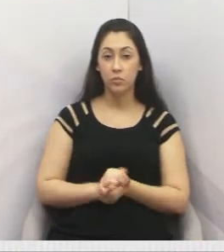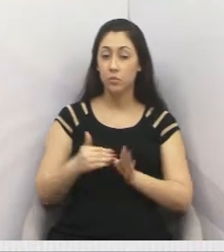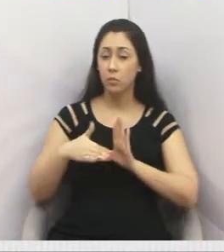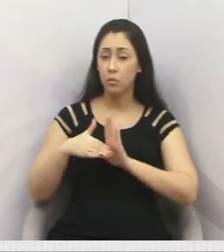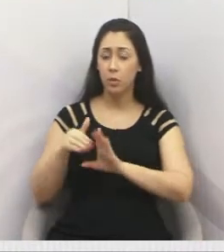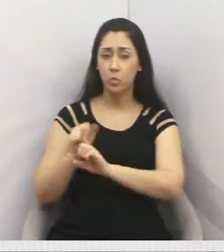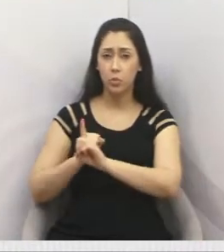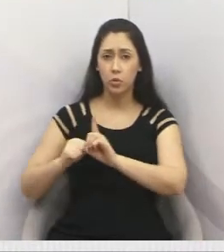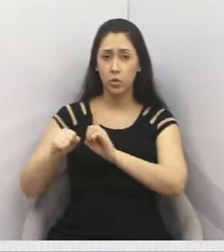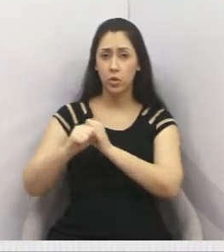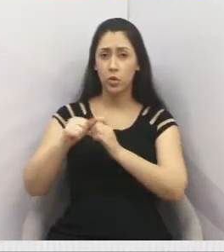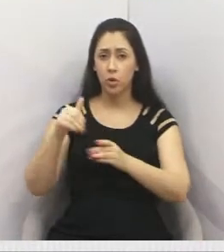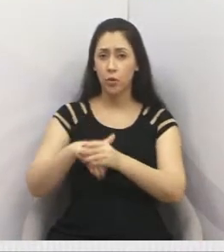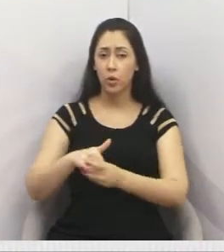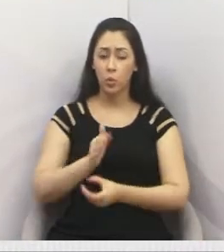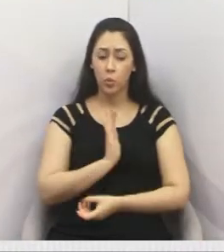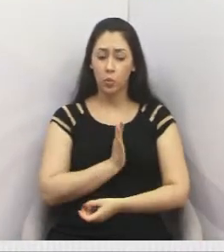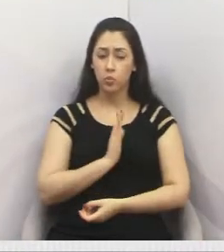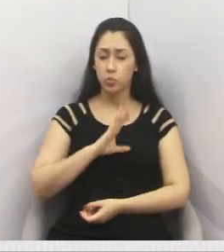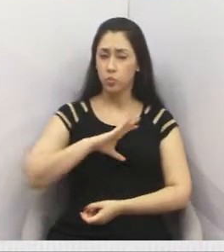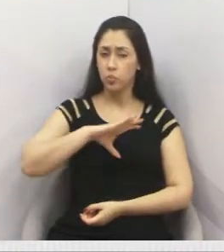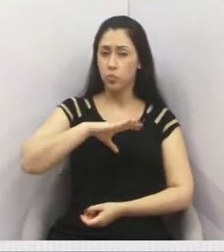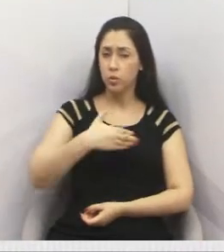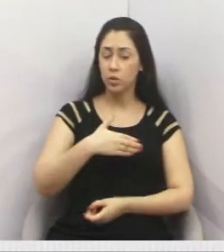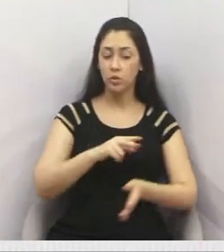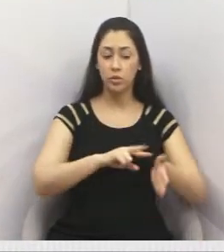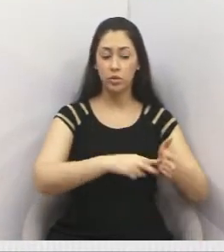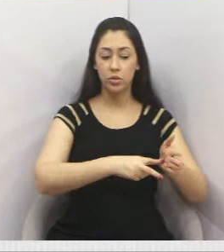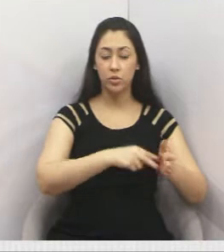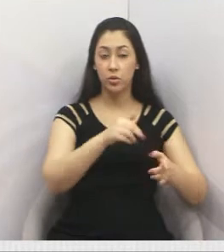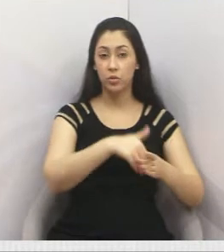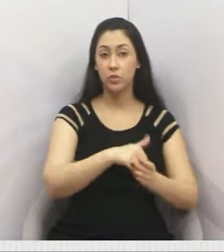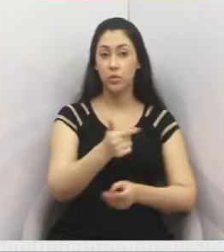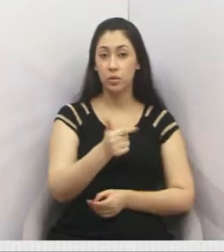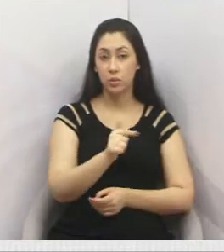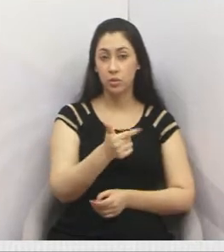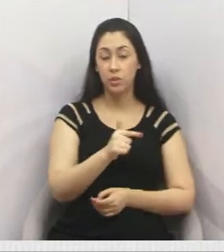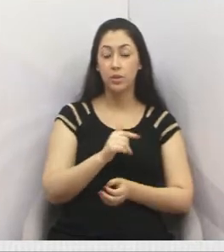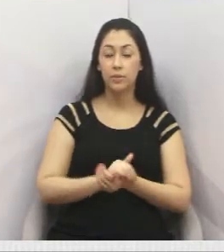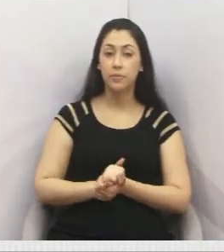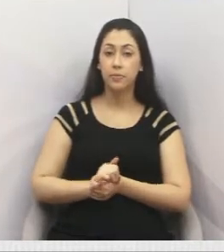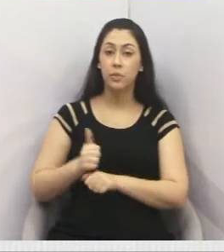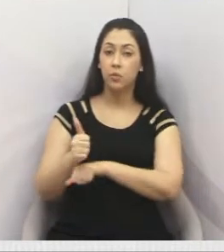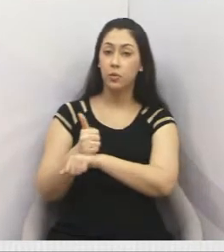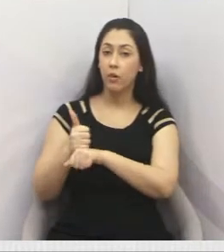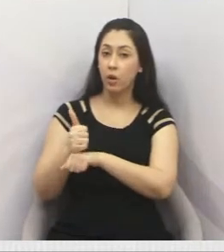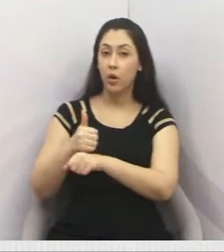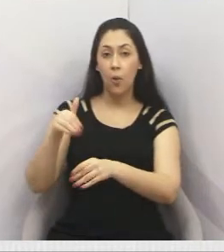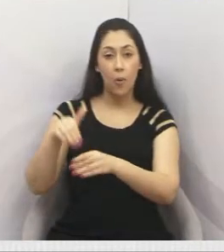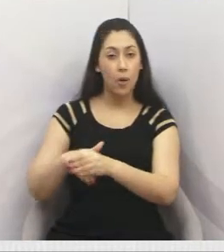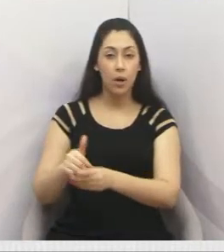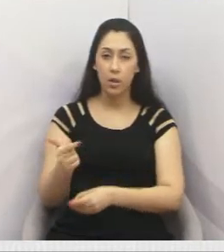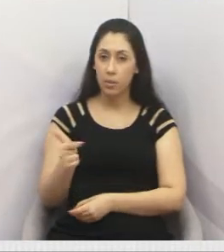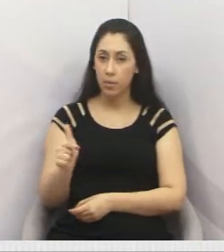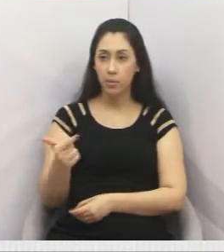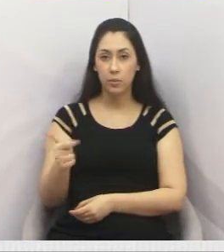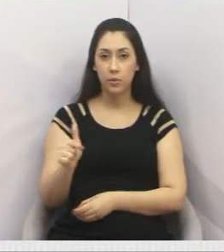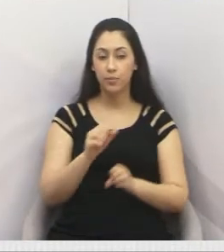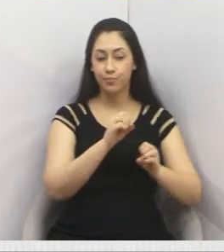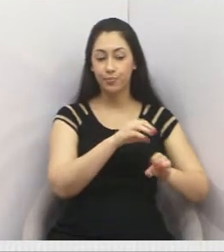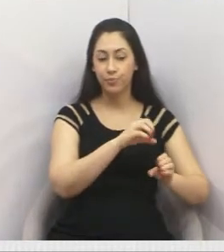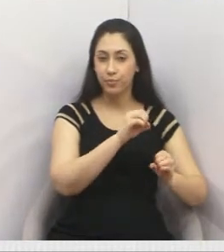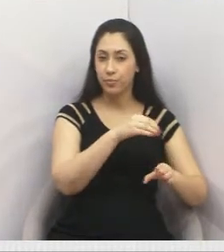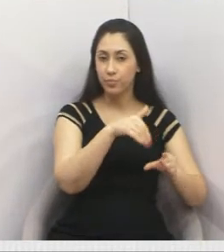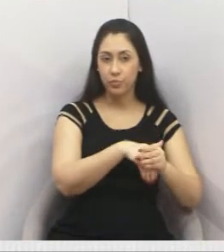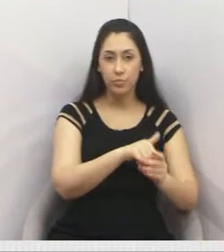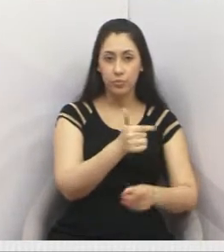Movimentos populares Coração Valente, entidade de classe sindical em branco, empresas ou entidades profissionais em branco, entidades